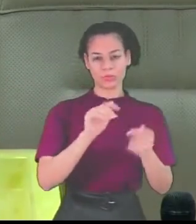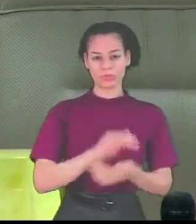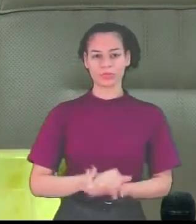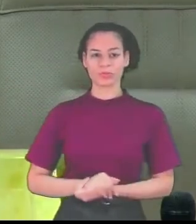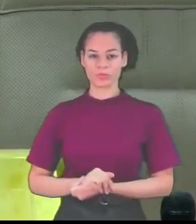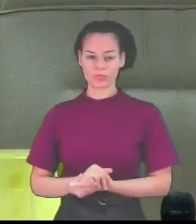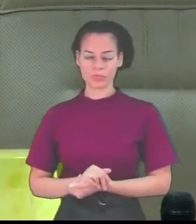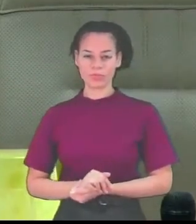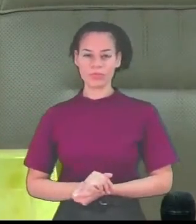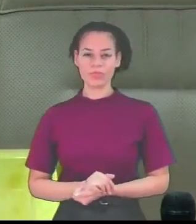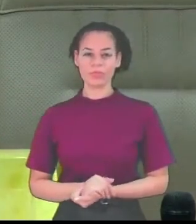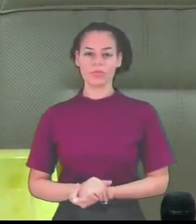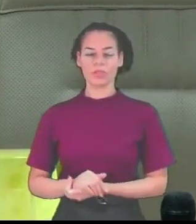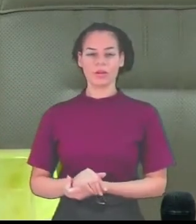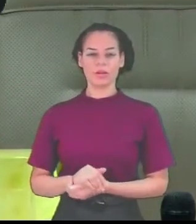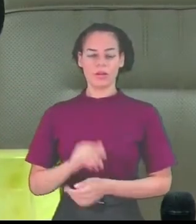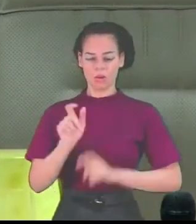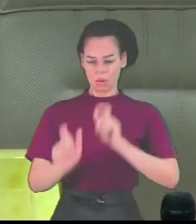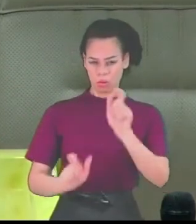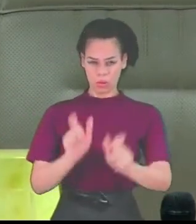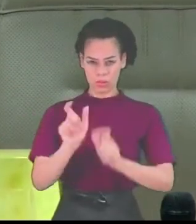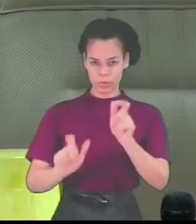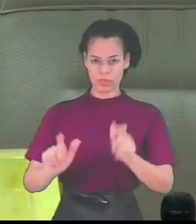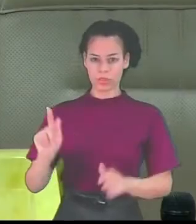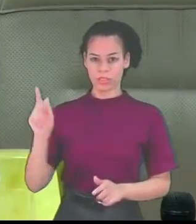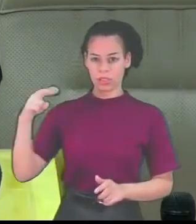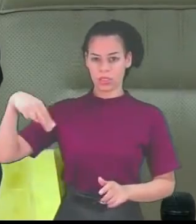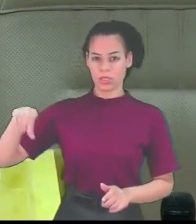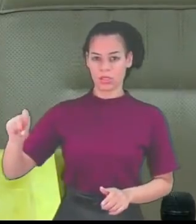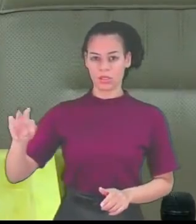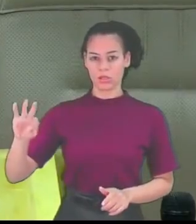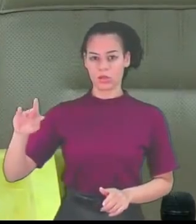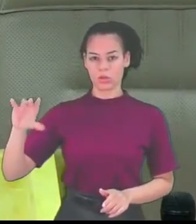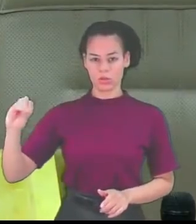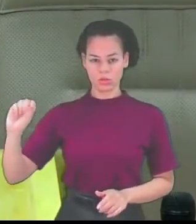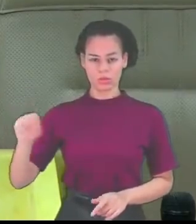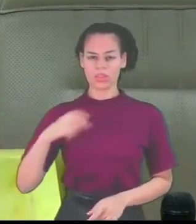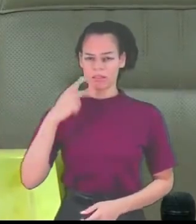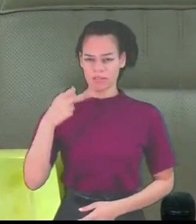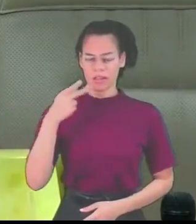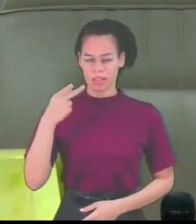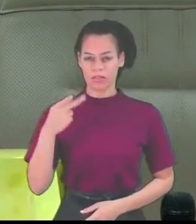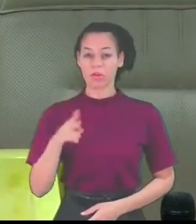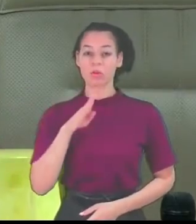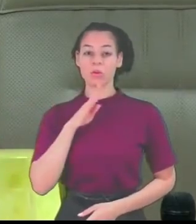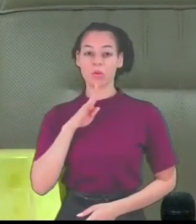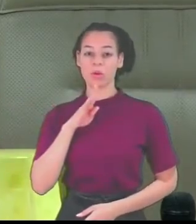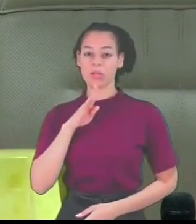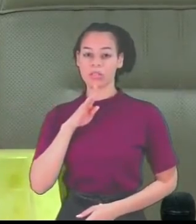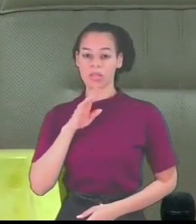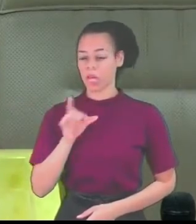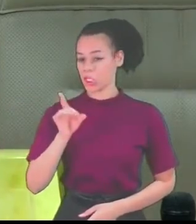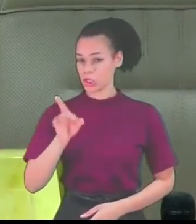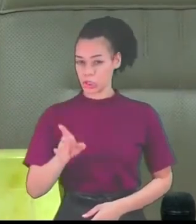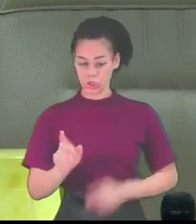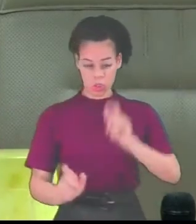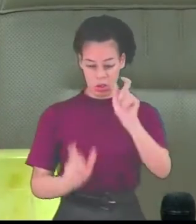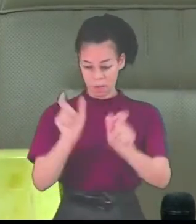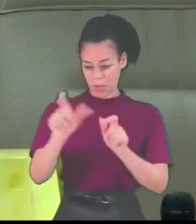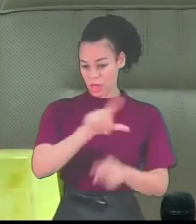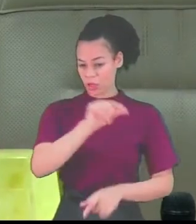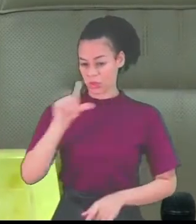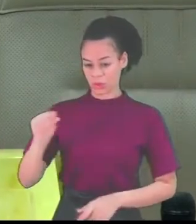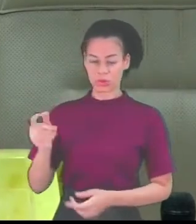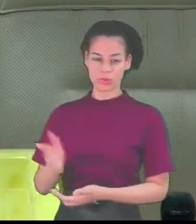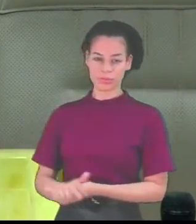que o autoconhecimento vem por pessoas escolhidas E aí Jesus vem o